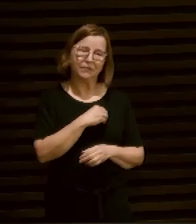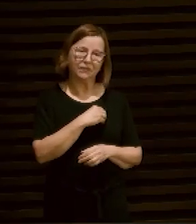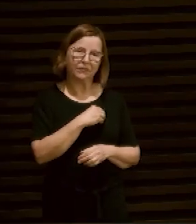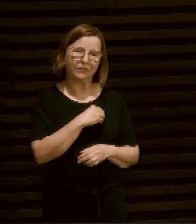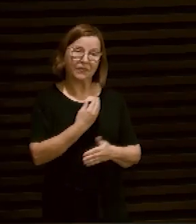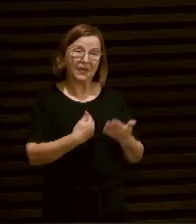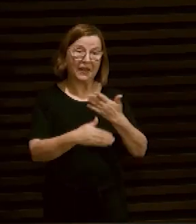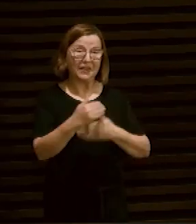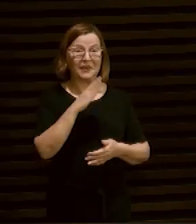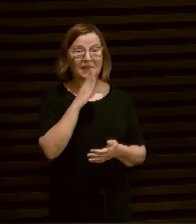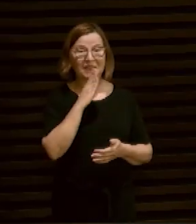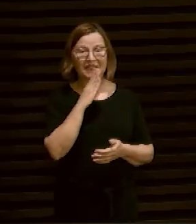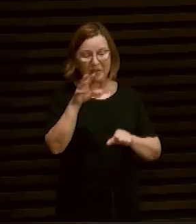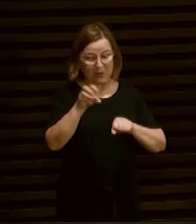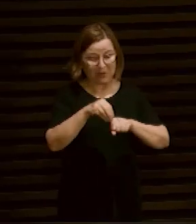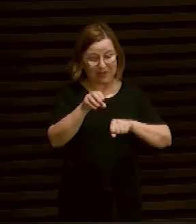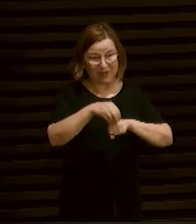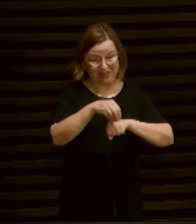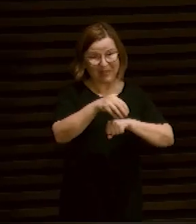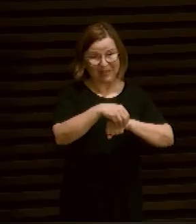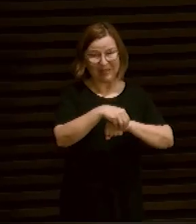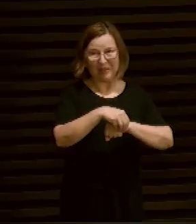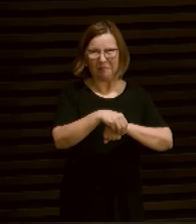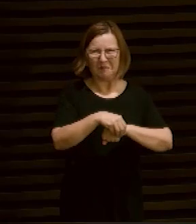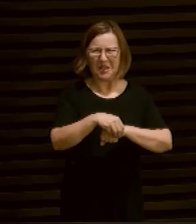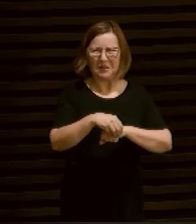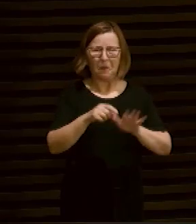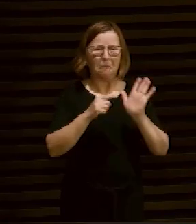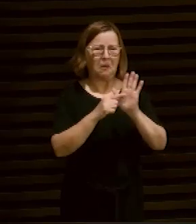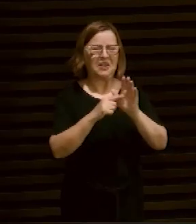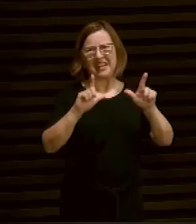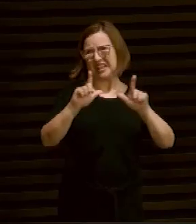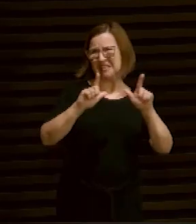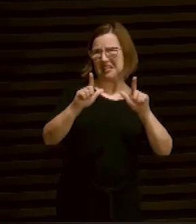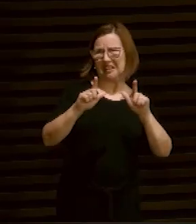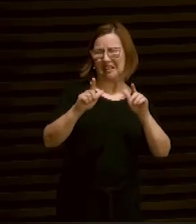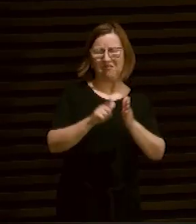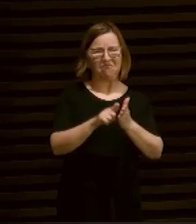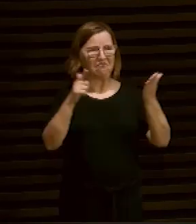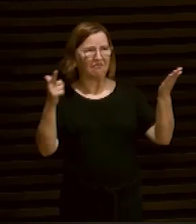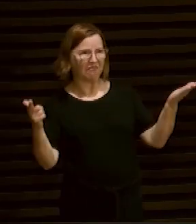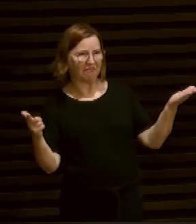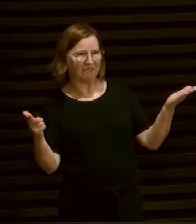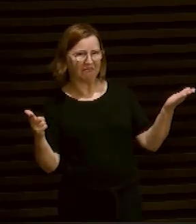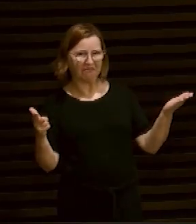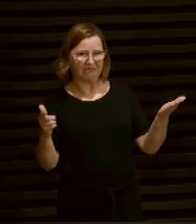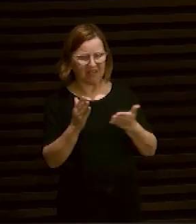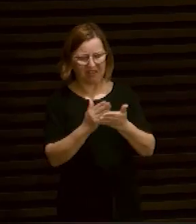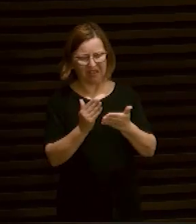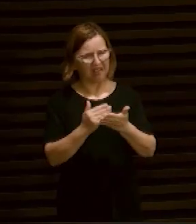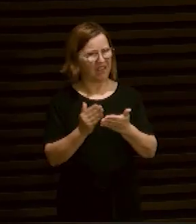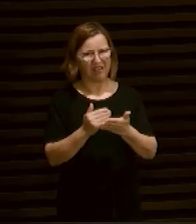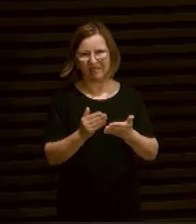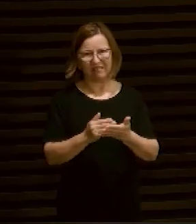do conhecimento que é lançado na televisão, nos jornais, nas